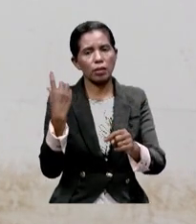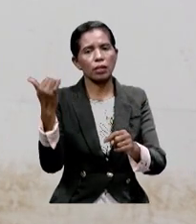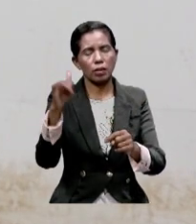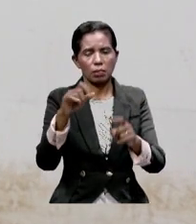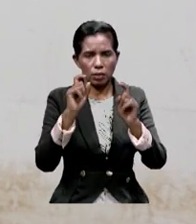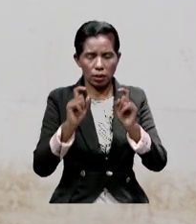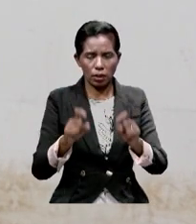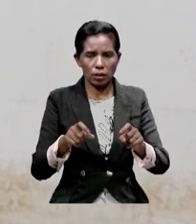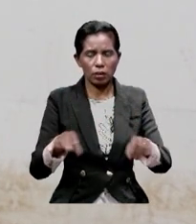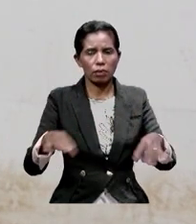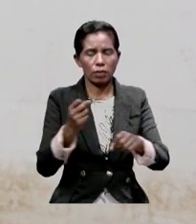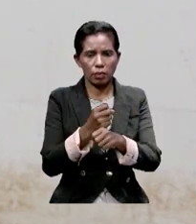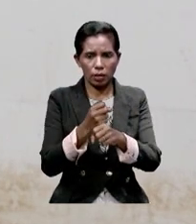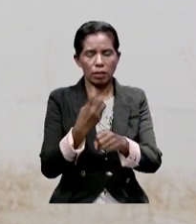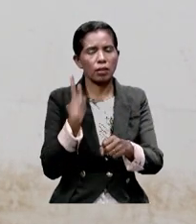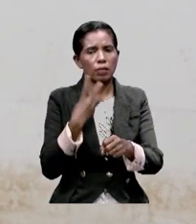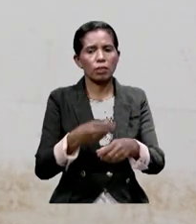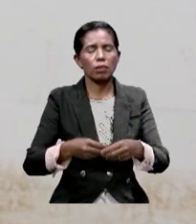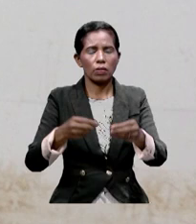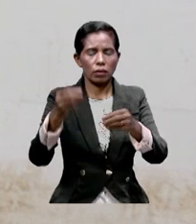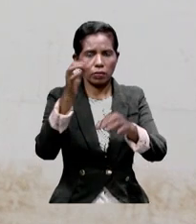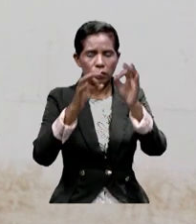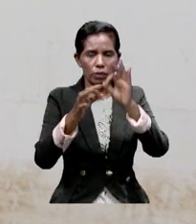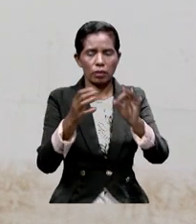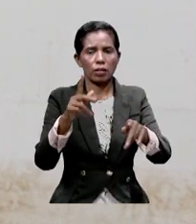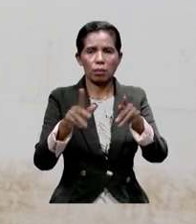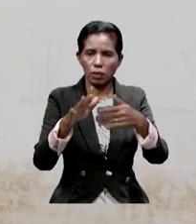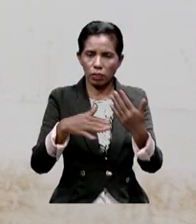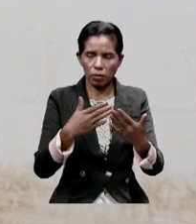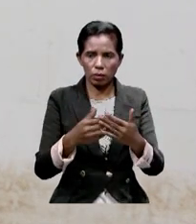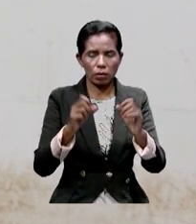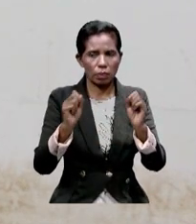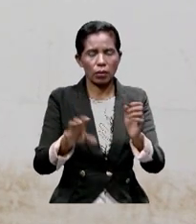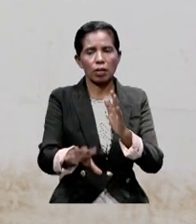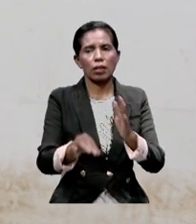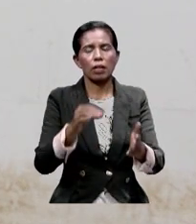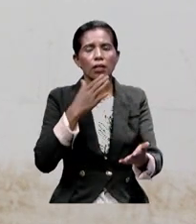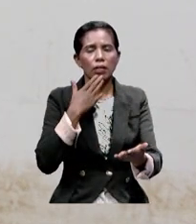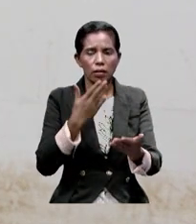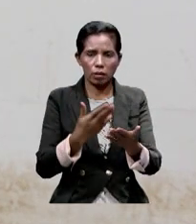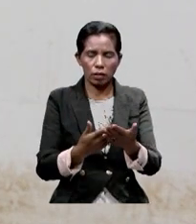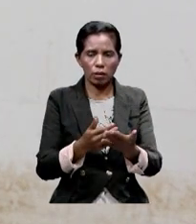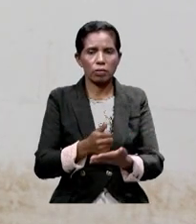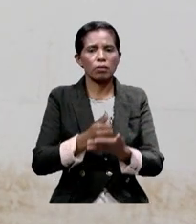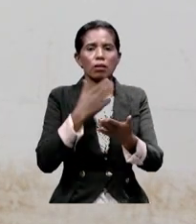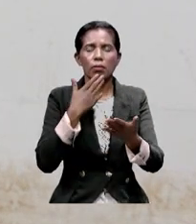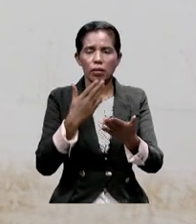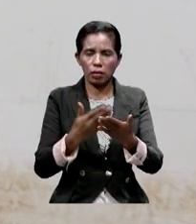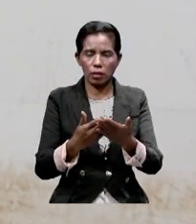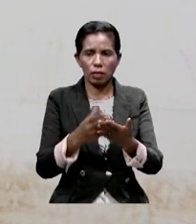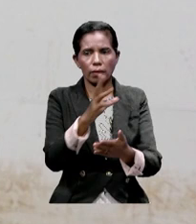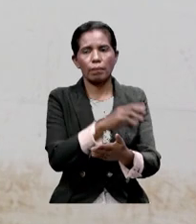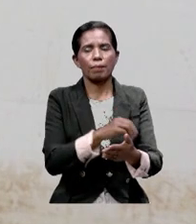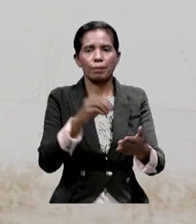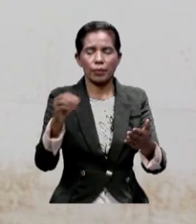esforço para ter radia para ter na fatia de esperança para ter a cidadão sira. O de beleza tem tratamento de nome que dia digno, no